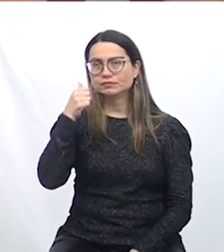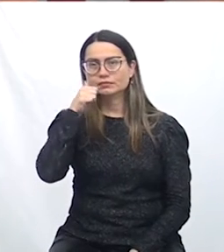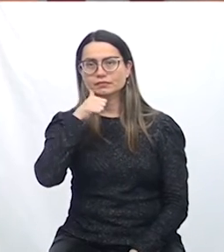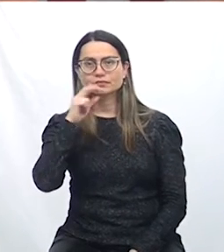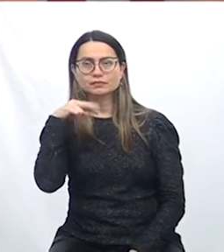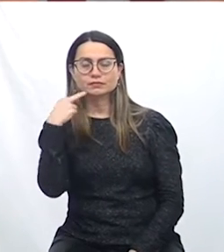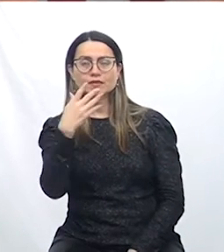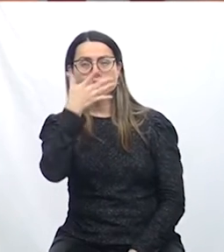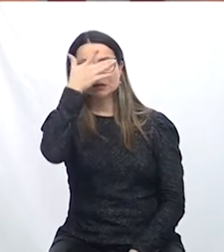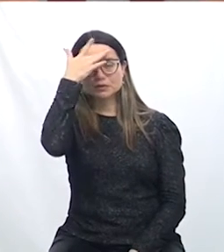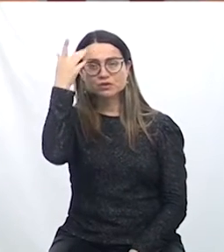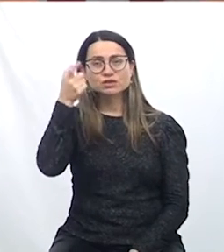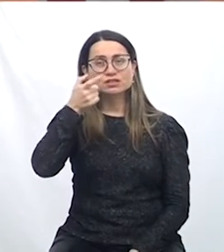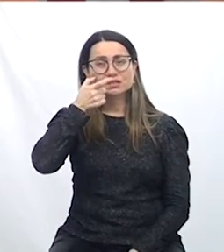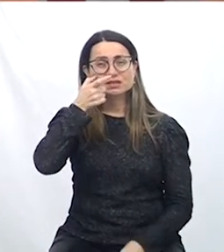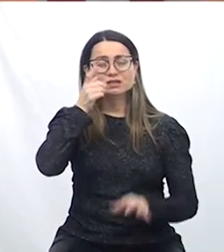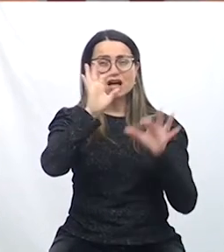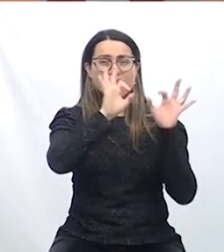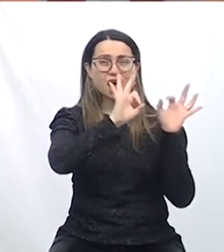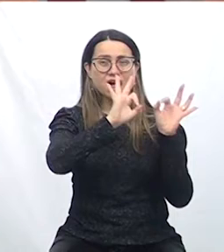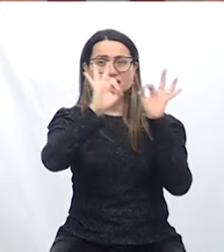acompanha,